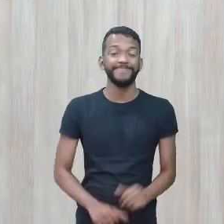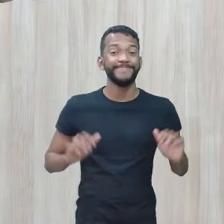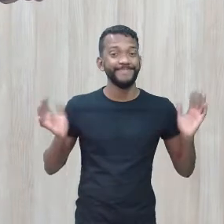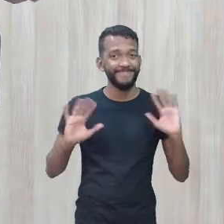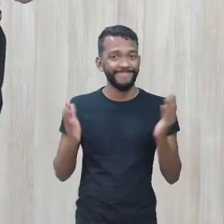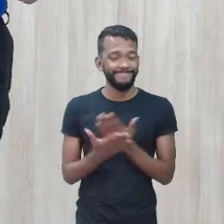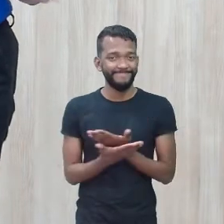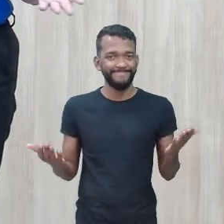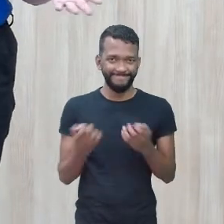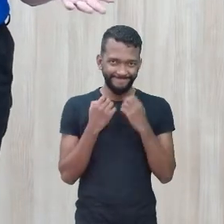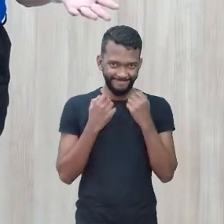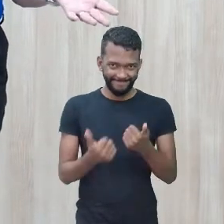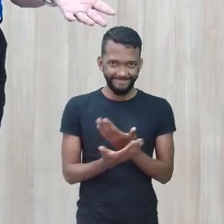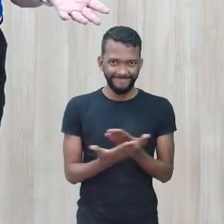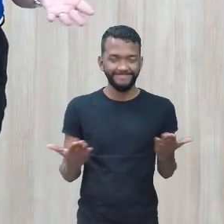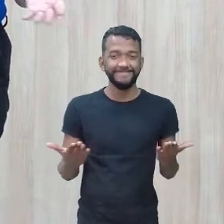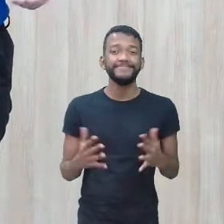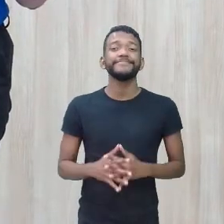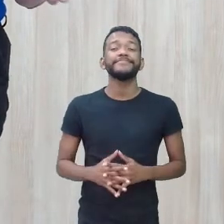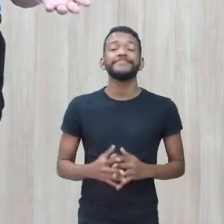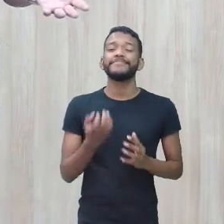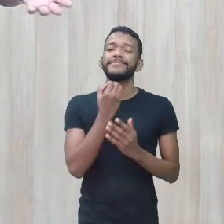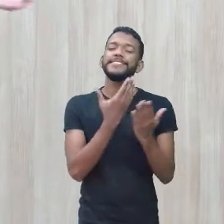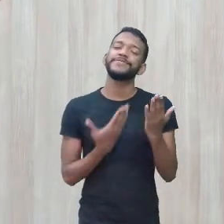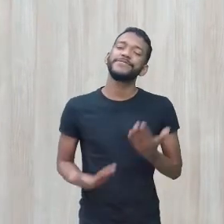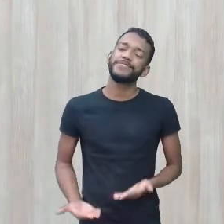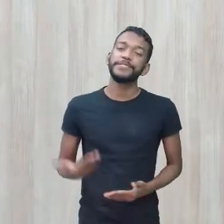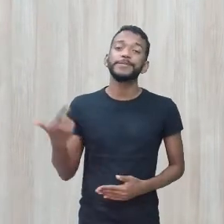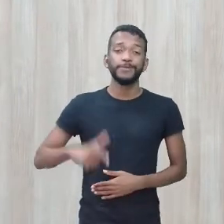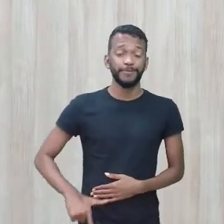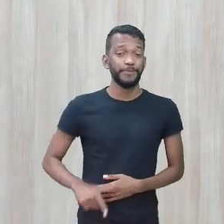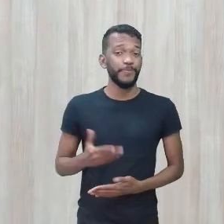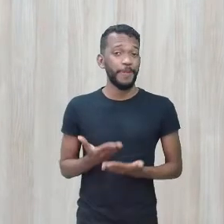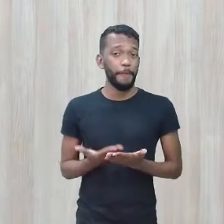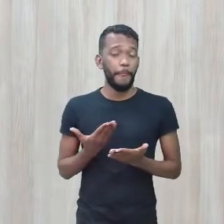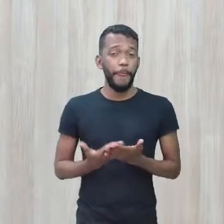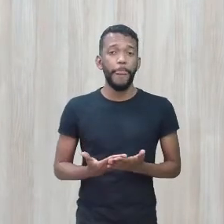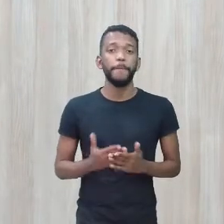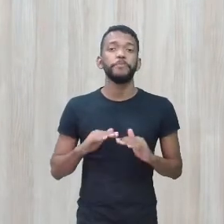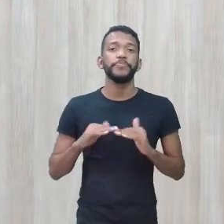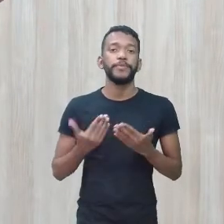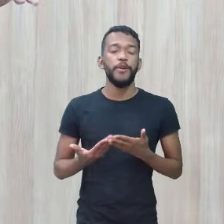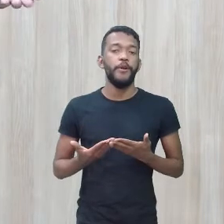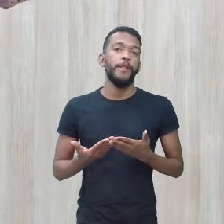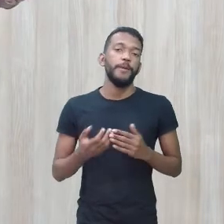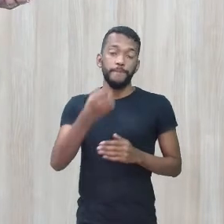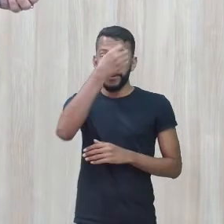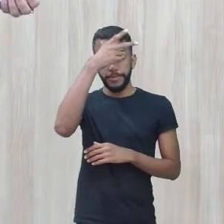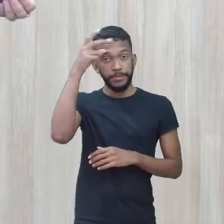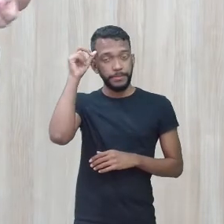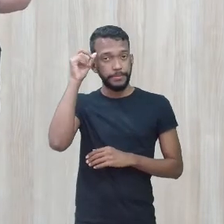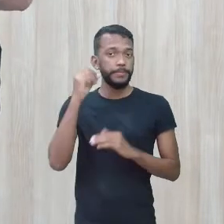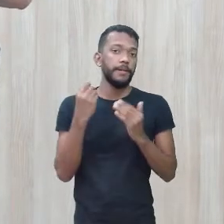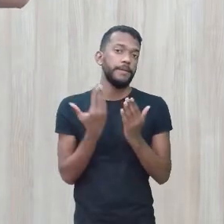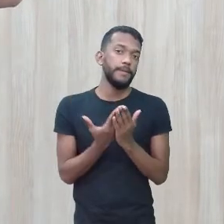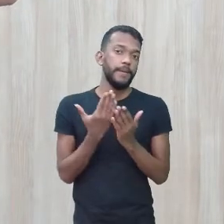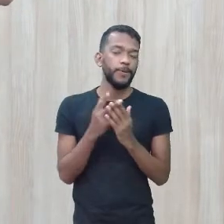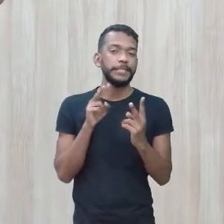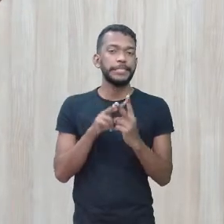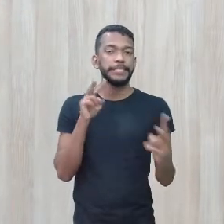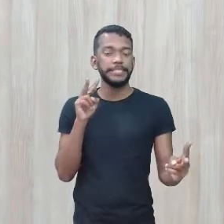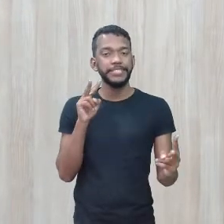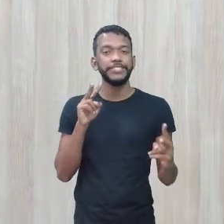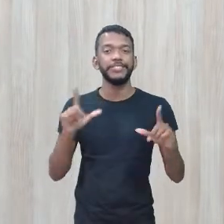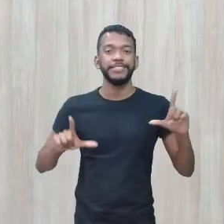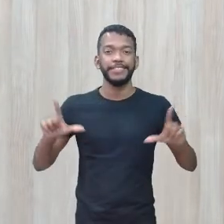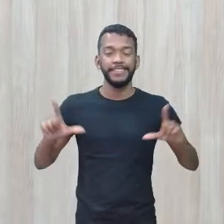Olá pessoal, tudo bem com vocês? Bem-vindos a mais uma aula da Escola Municipal para Aulas Digitais. Sou a professora